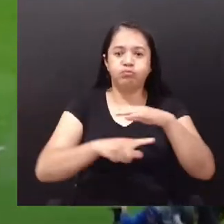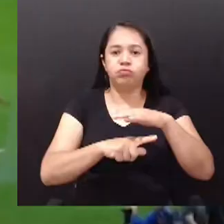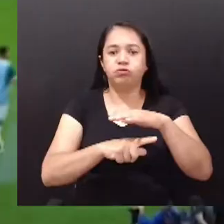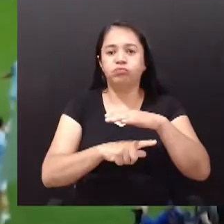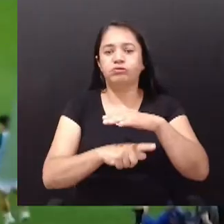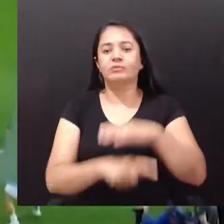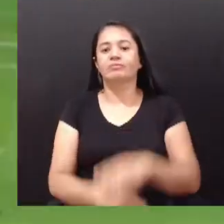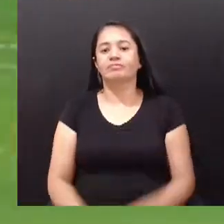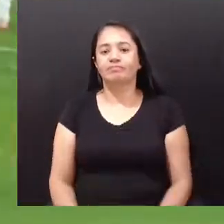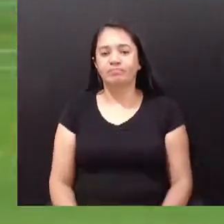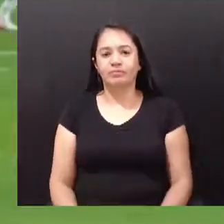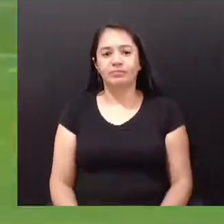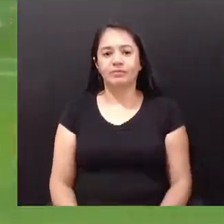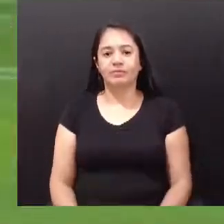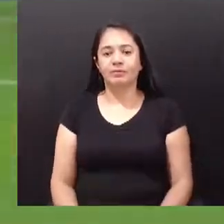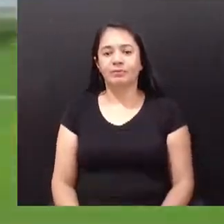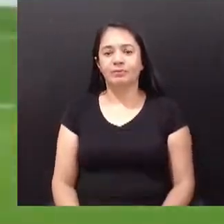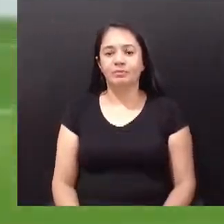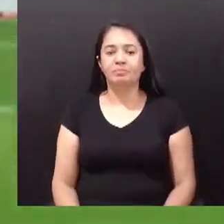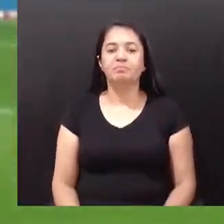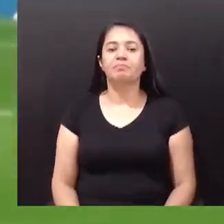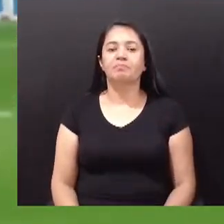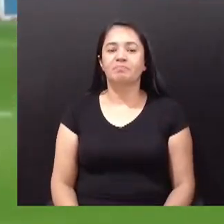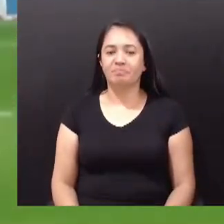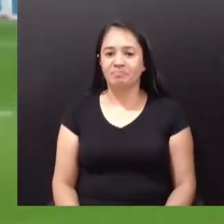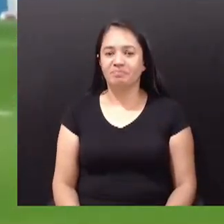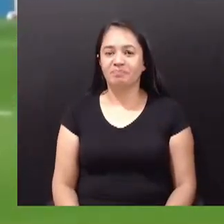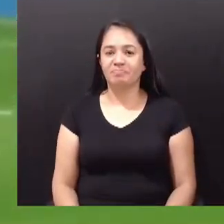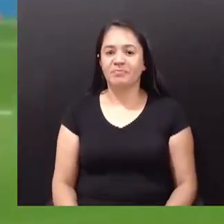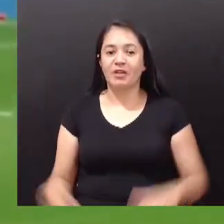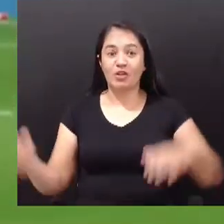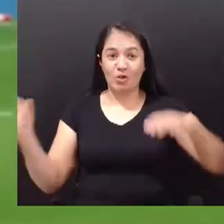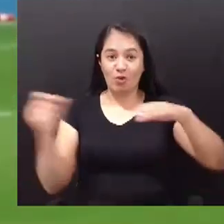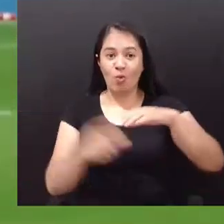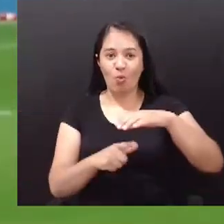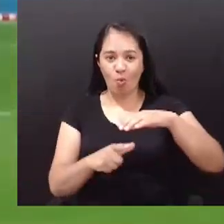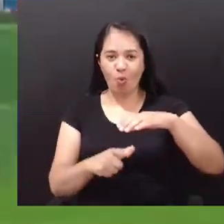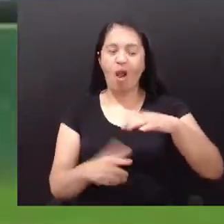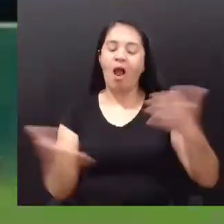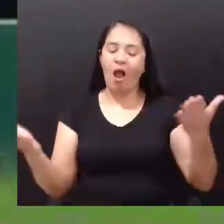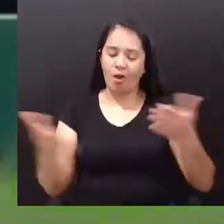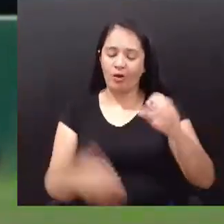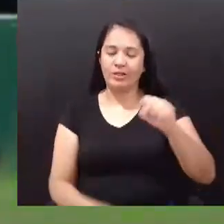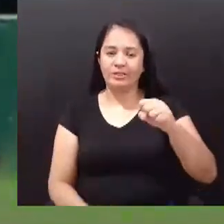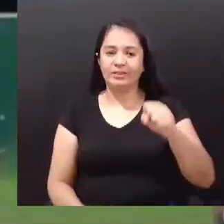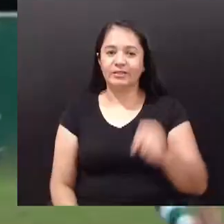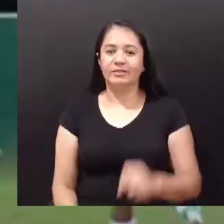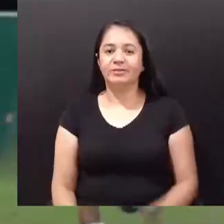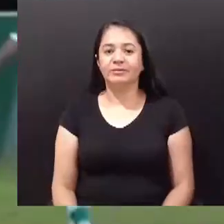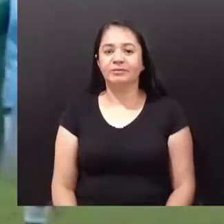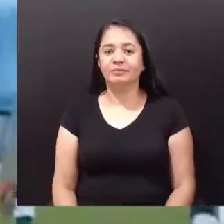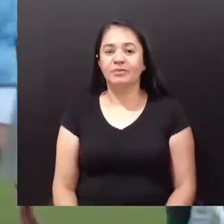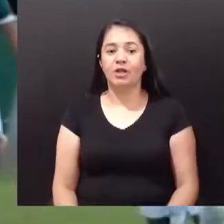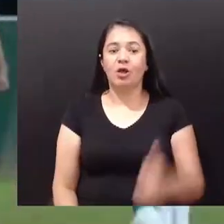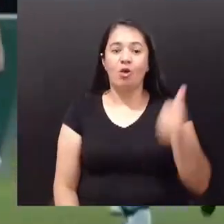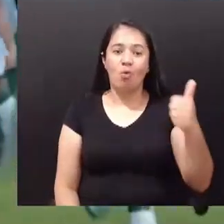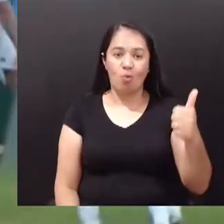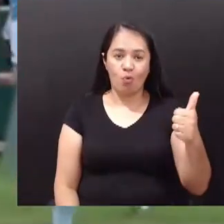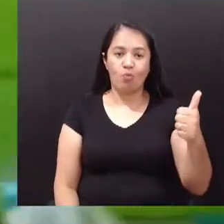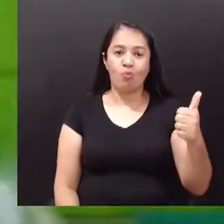a canhota, cruzada para balançar as redes e agora valer. 1-0